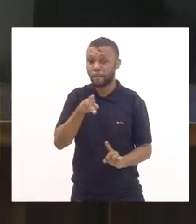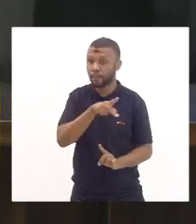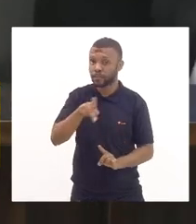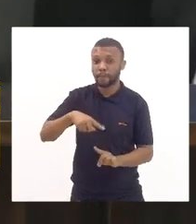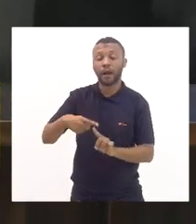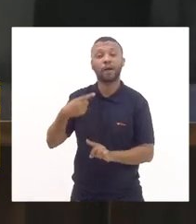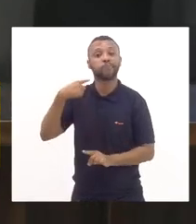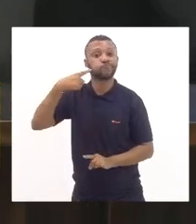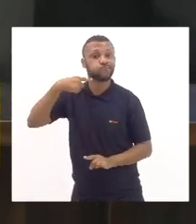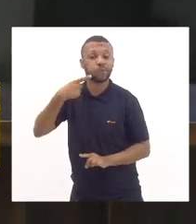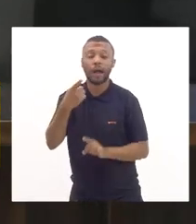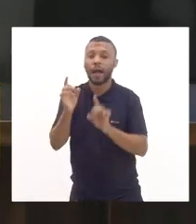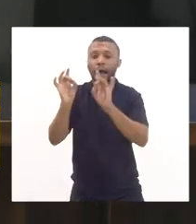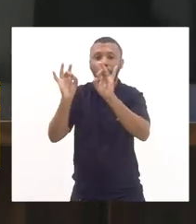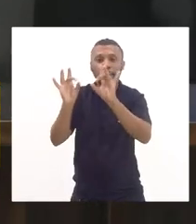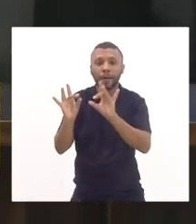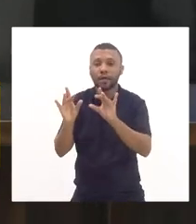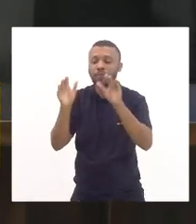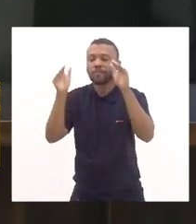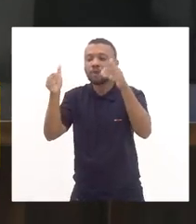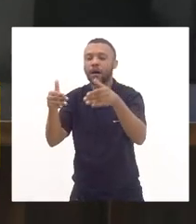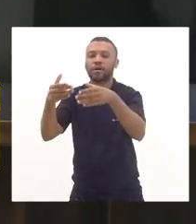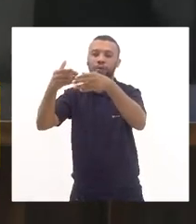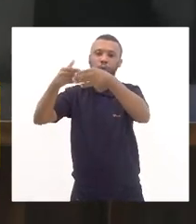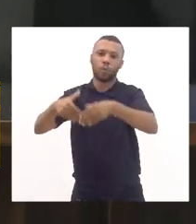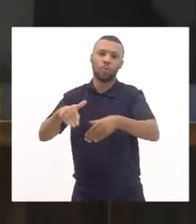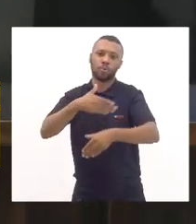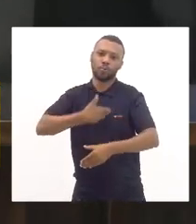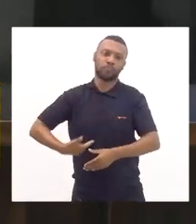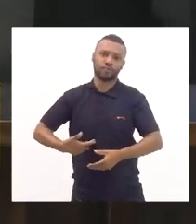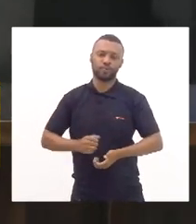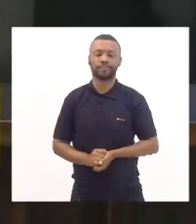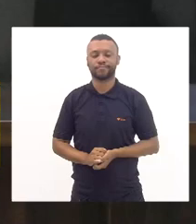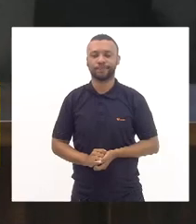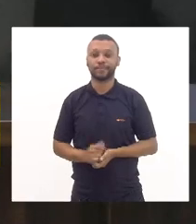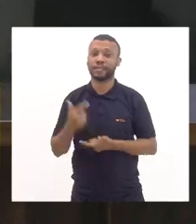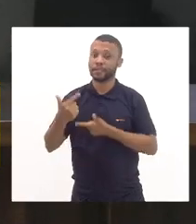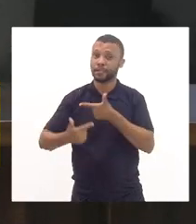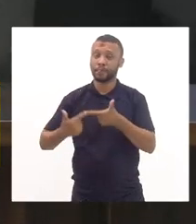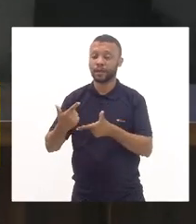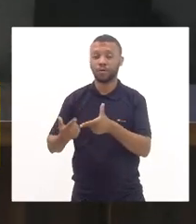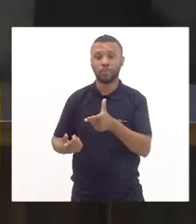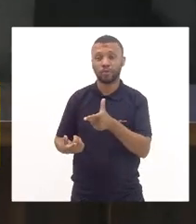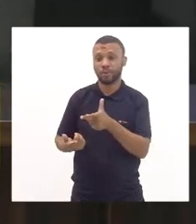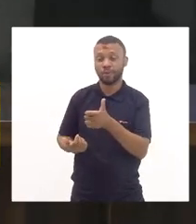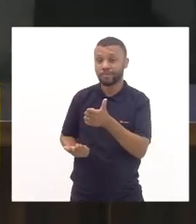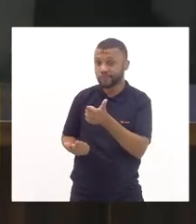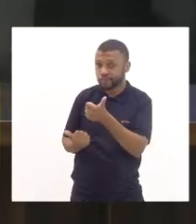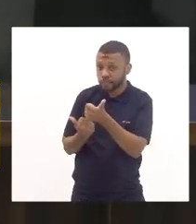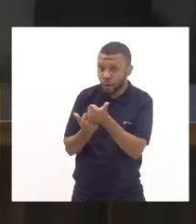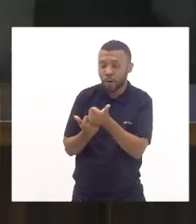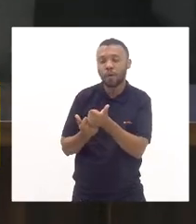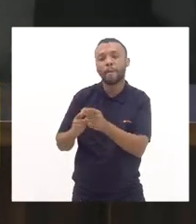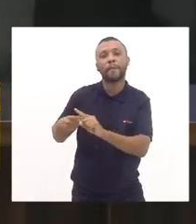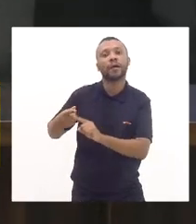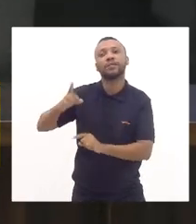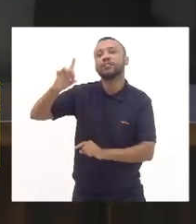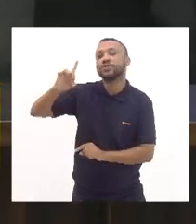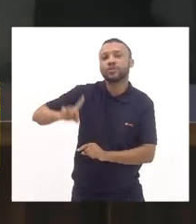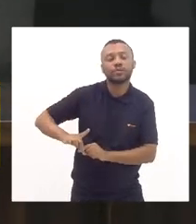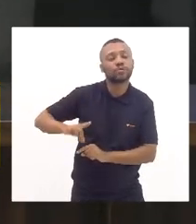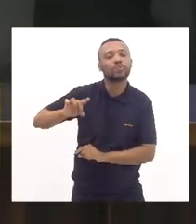advogada, especialista em concursos públicos, atua como fundadora e diretora do